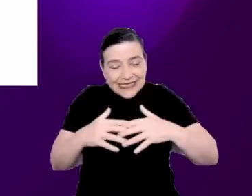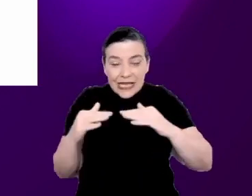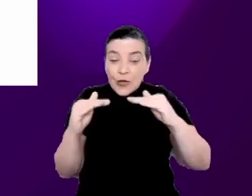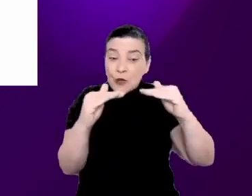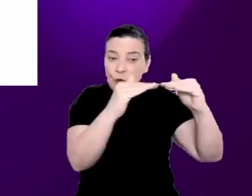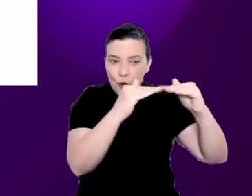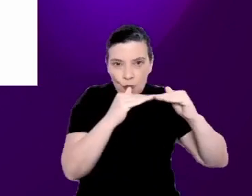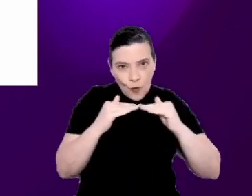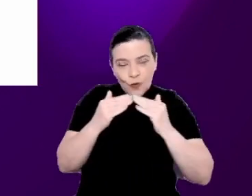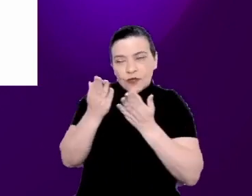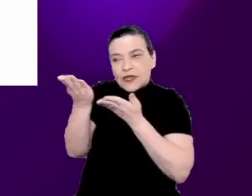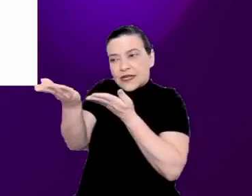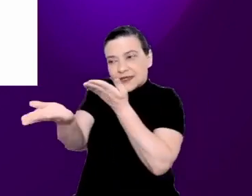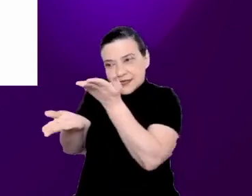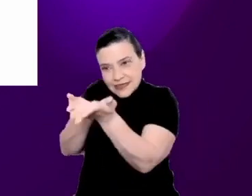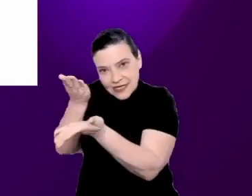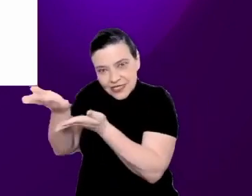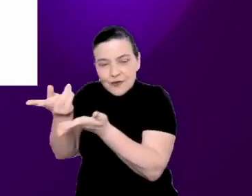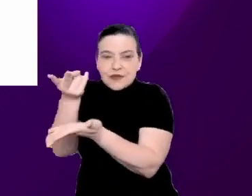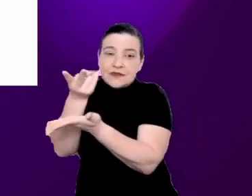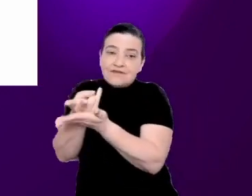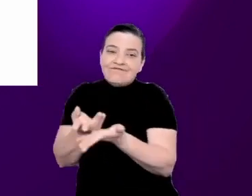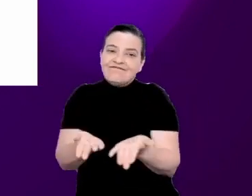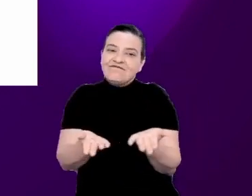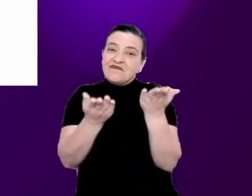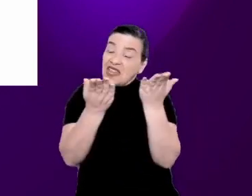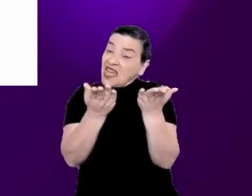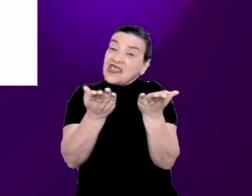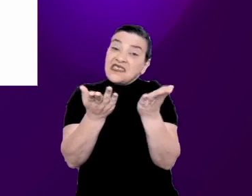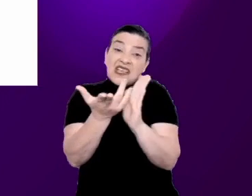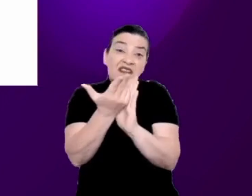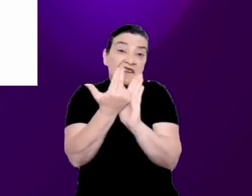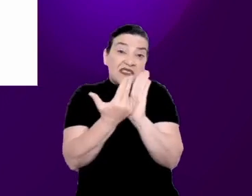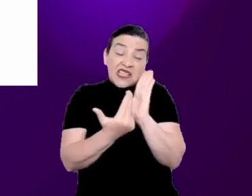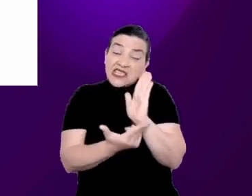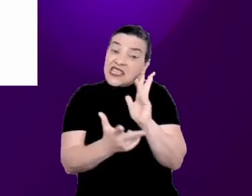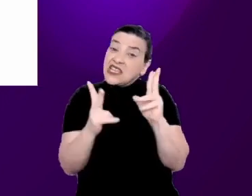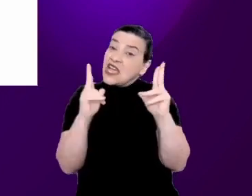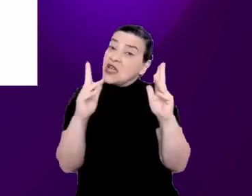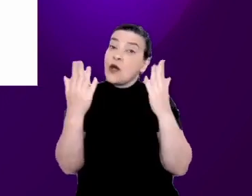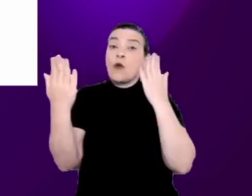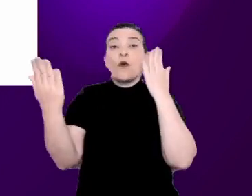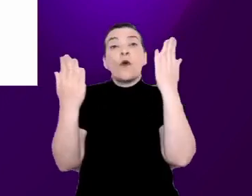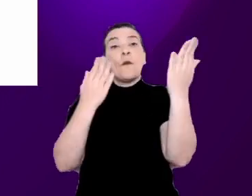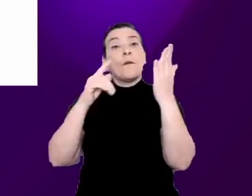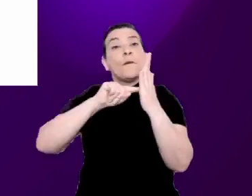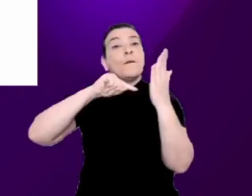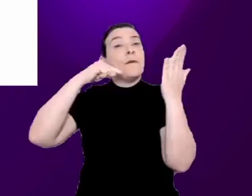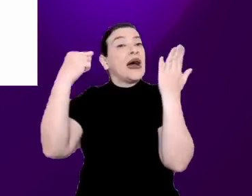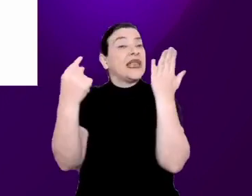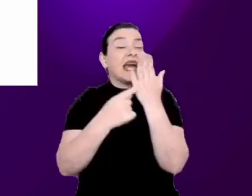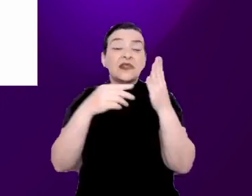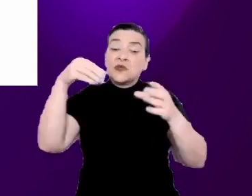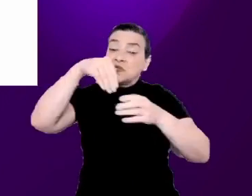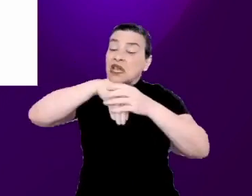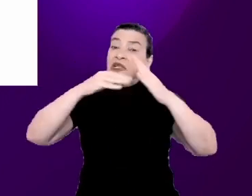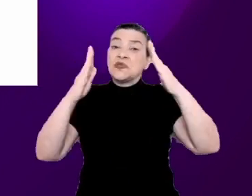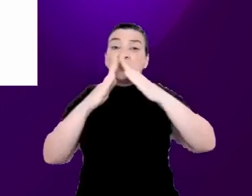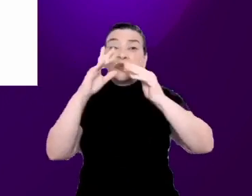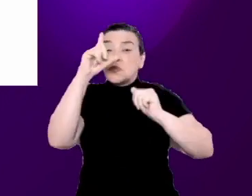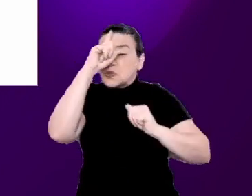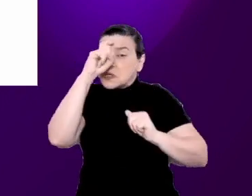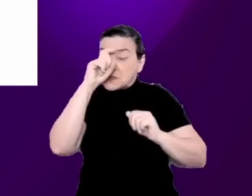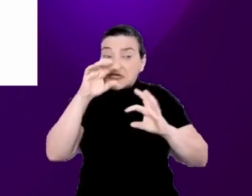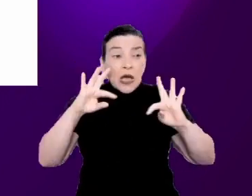aqui essa figura, ela representa para mim todo o hospital, né? No momento que a gente consegue fluidez de